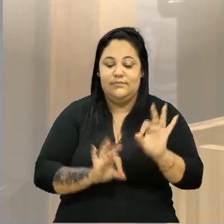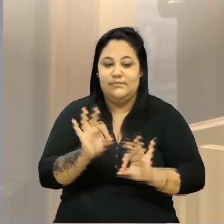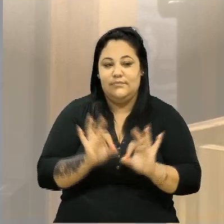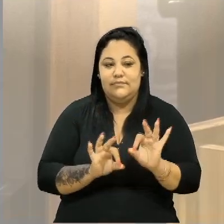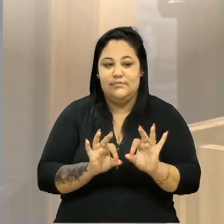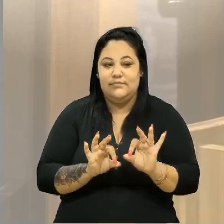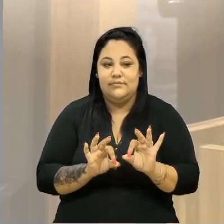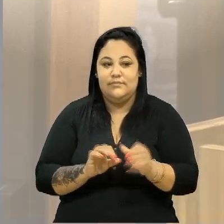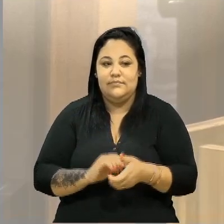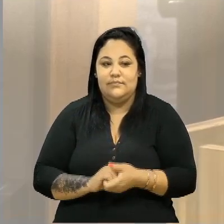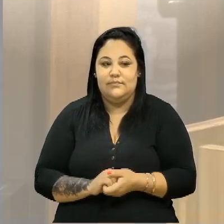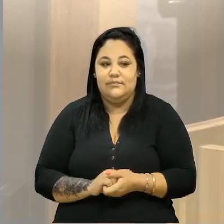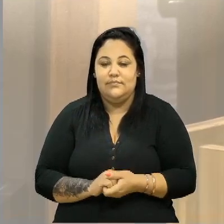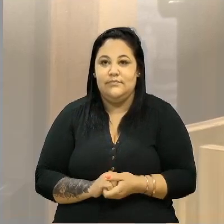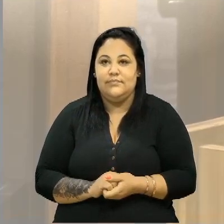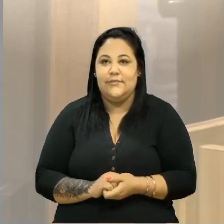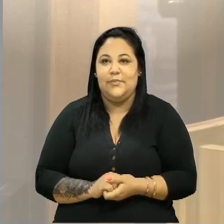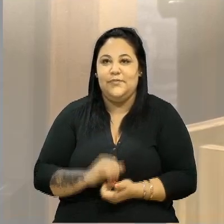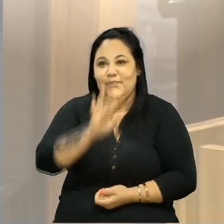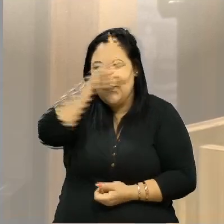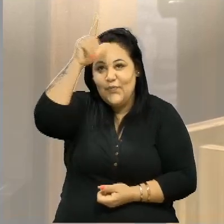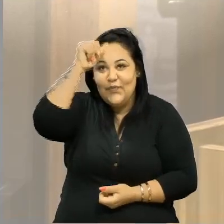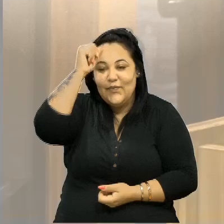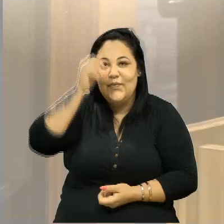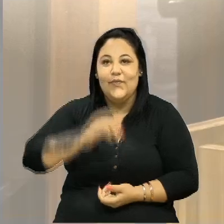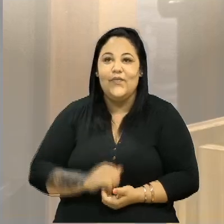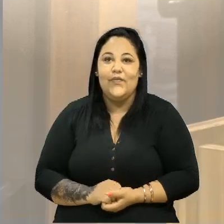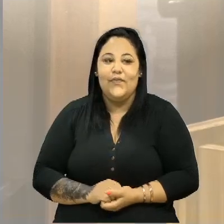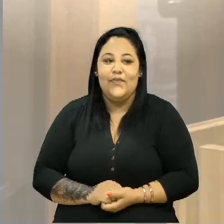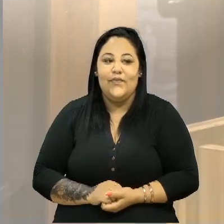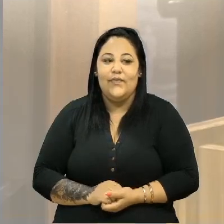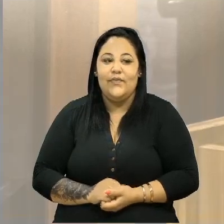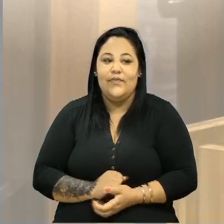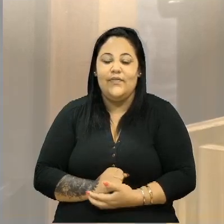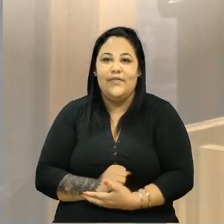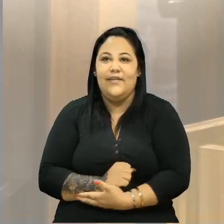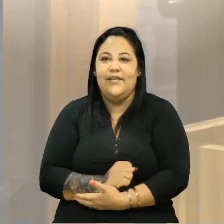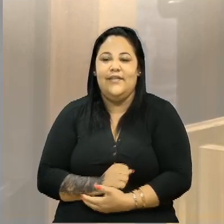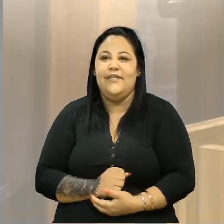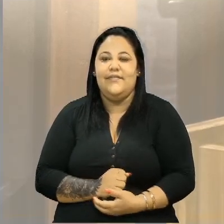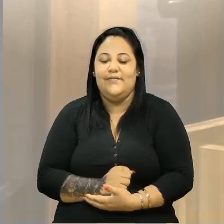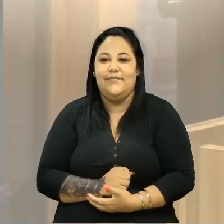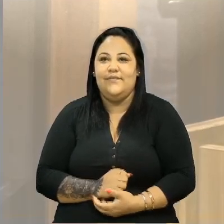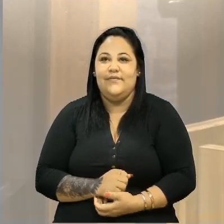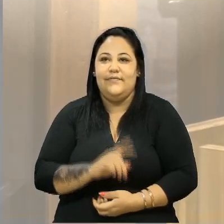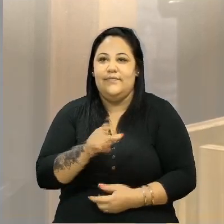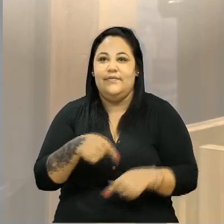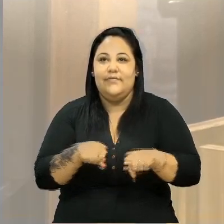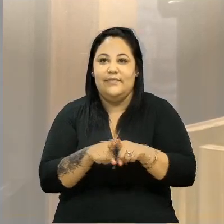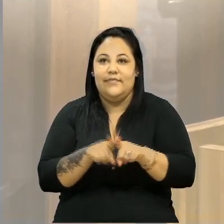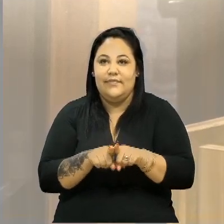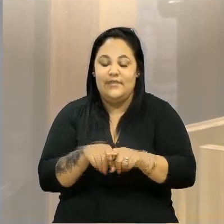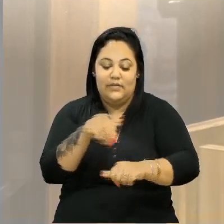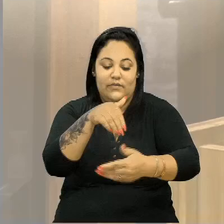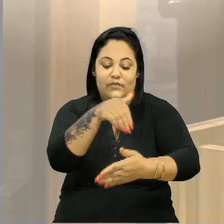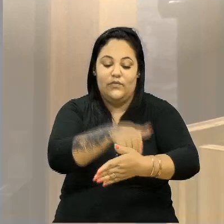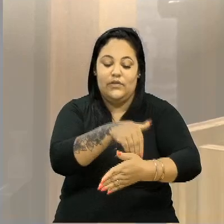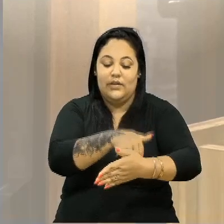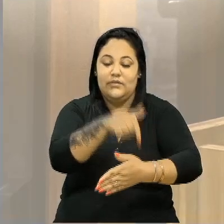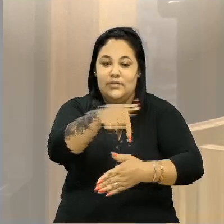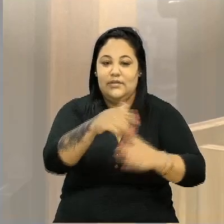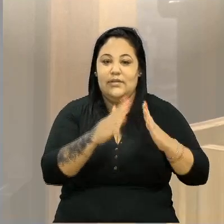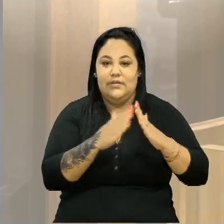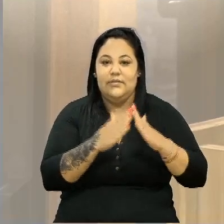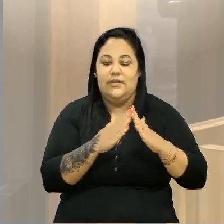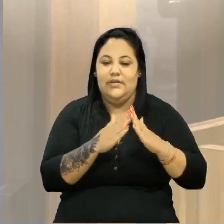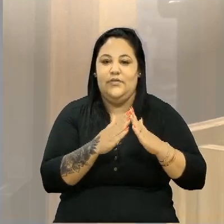sobre poluição visual no município. Tem projetos em tramitação que, infelizmente, não foram votados nessa casa, nessa legislatura,